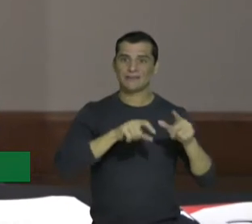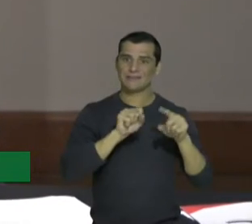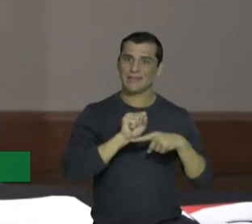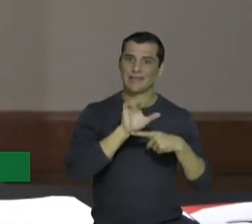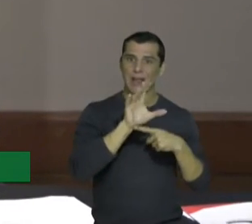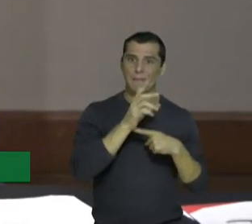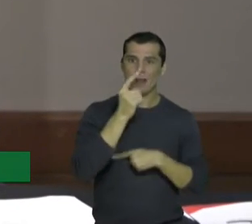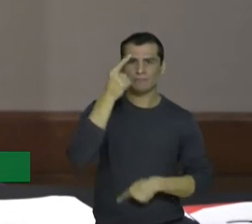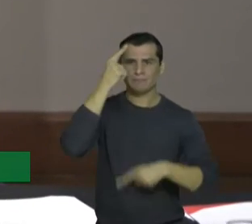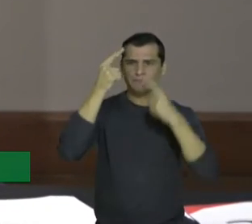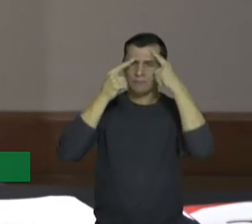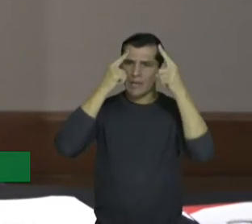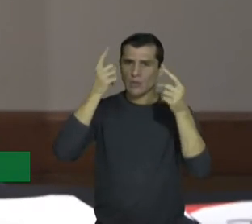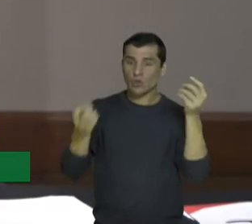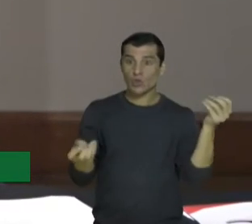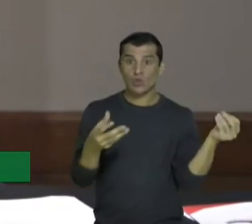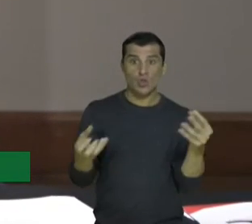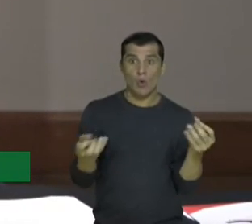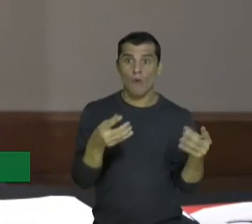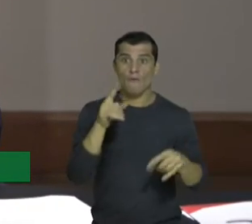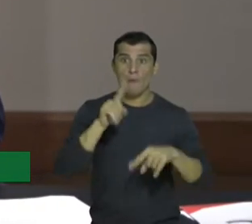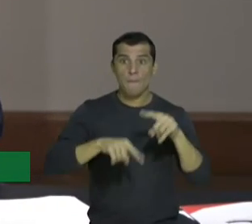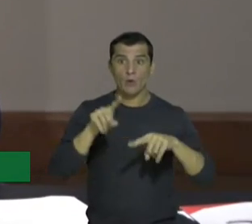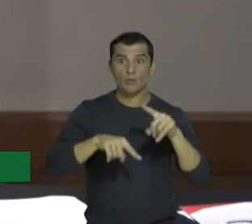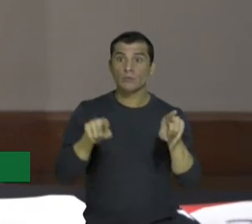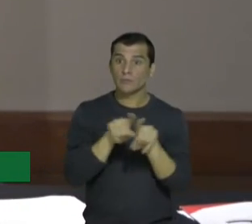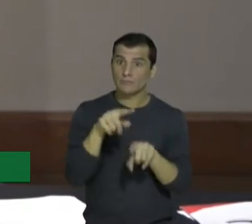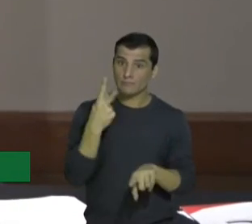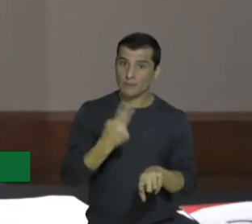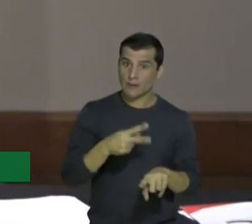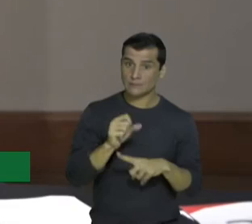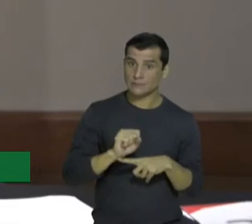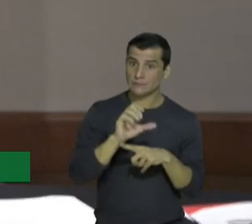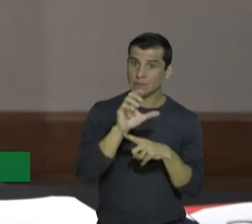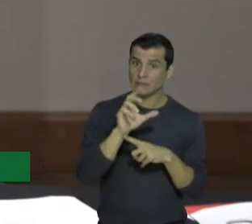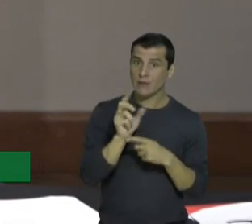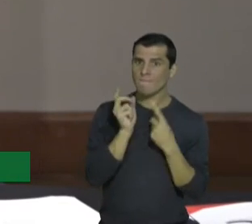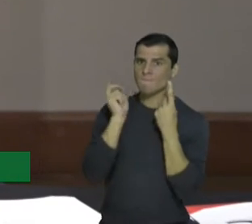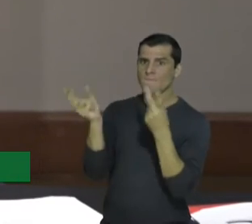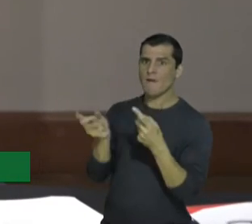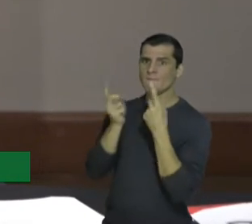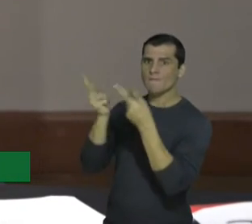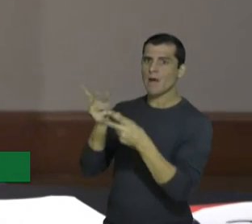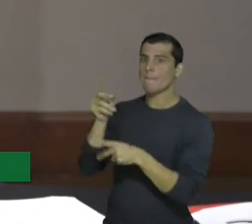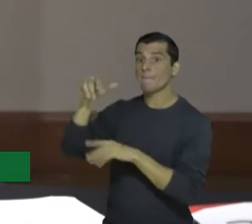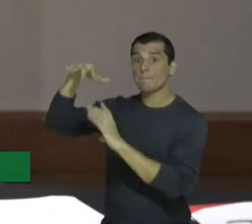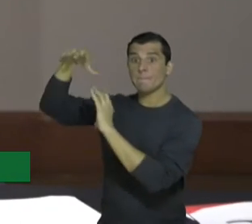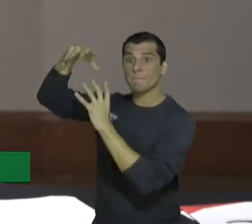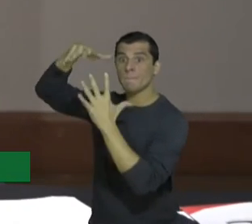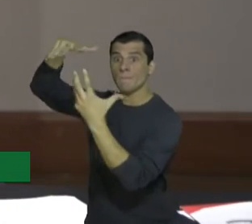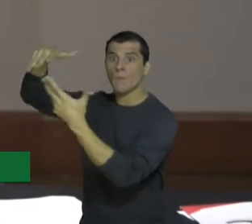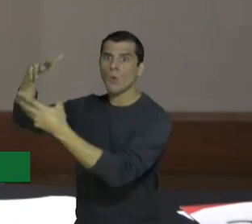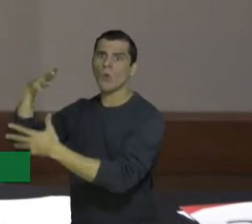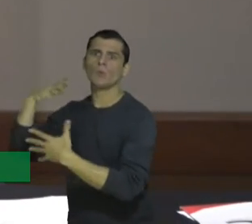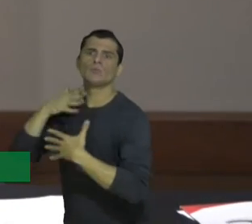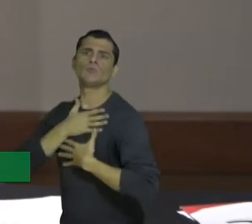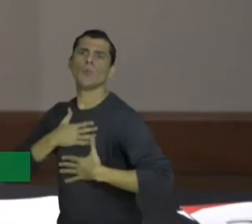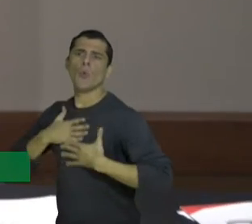hoje muitos produtos em Santa Catarina que são de classe mundial são